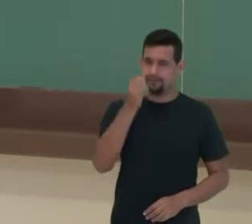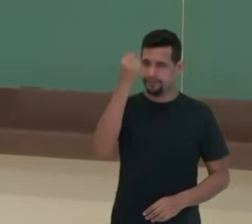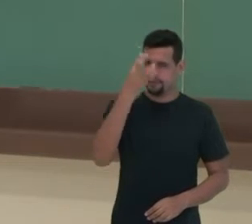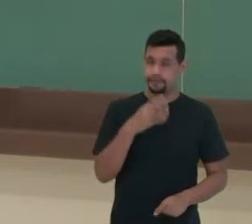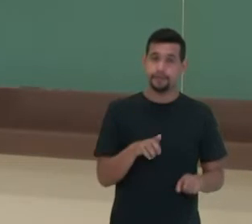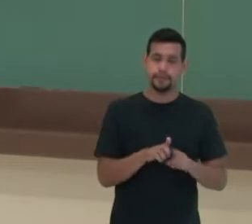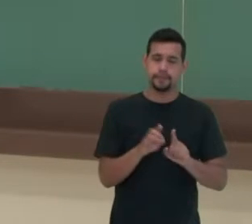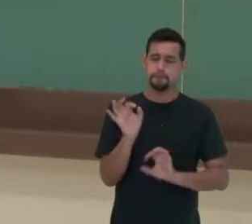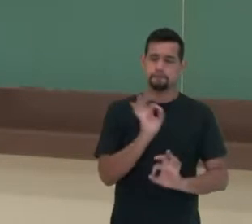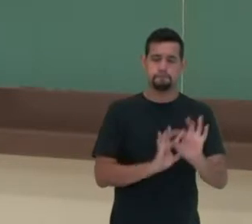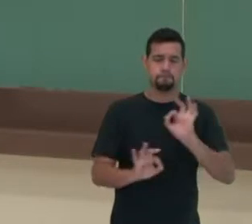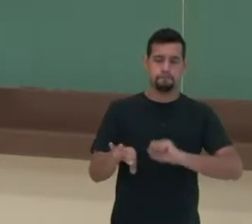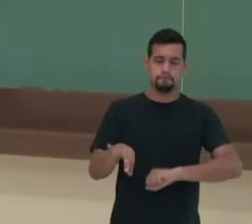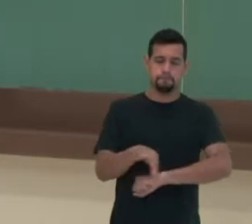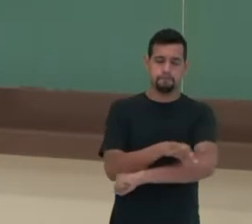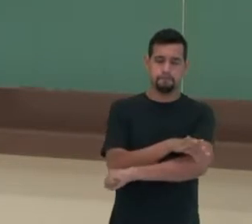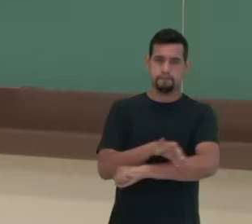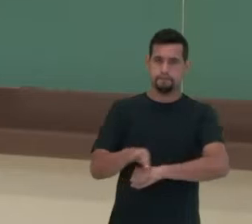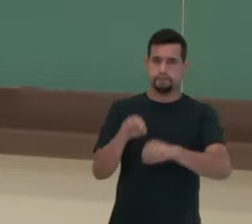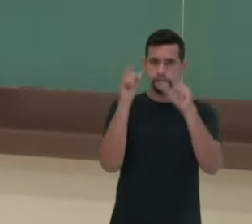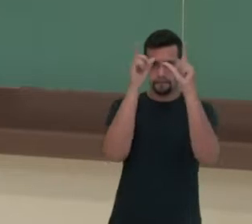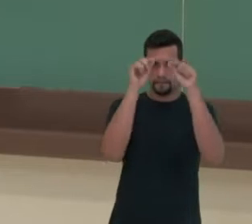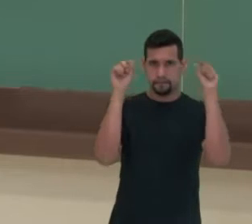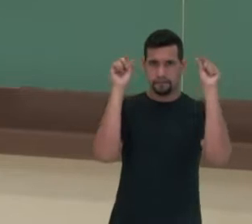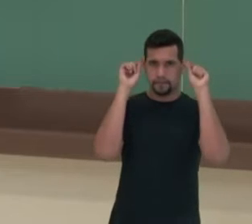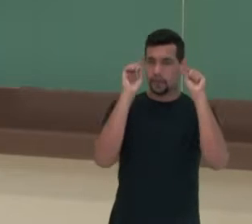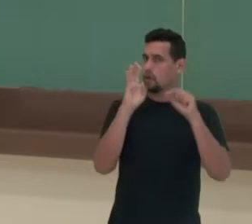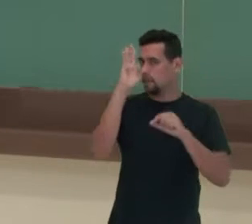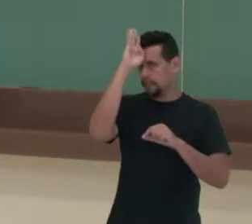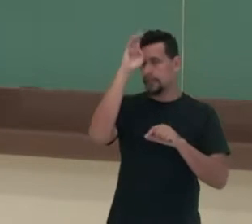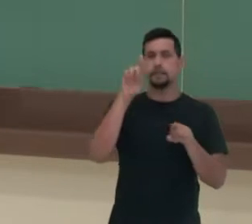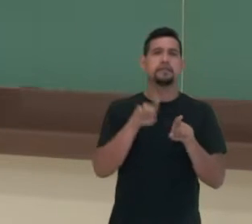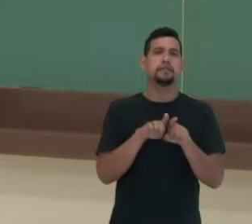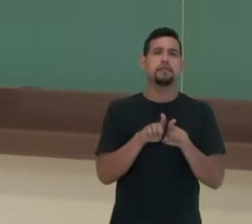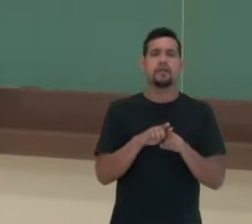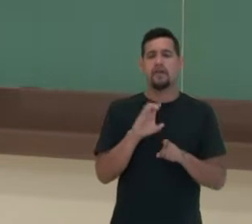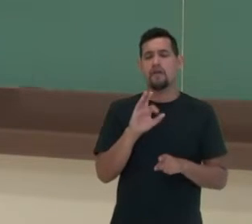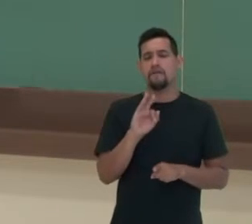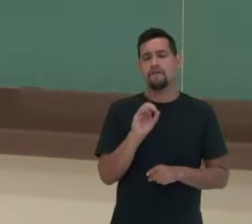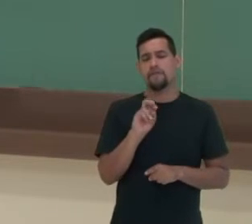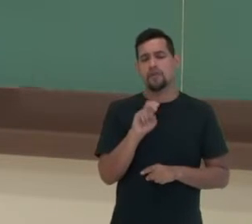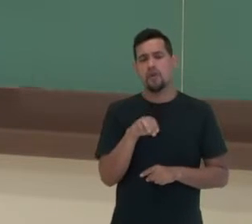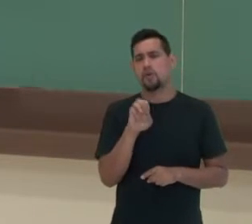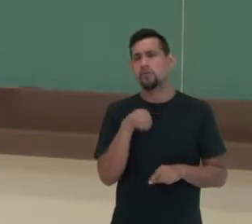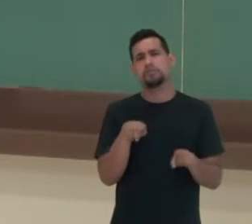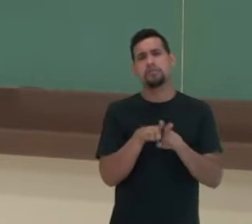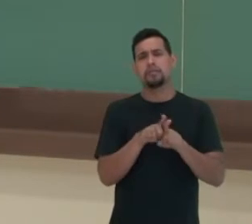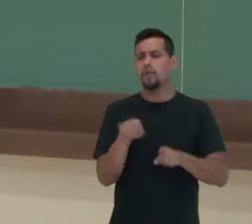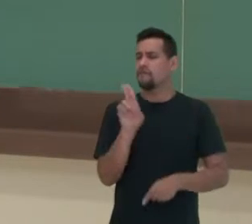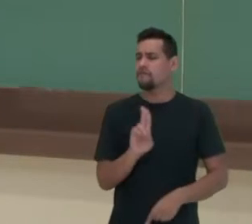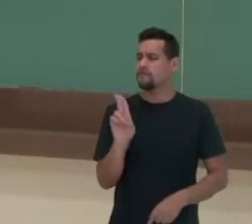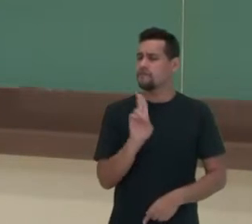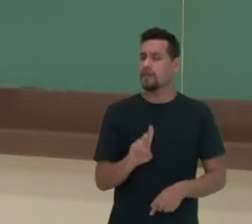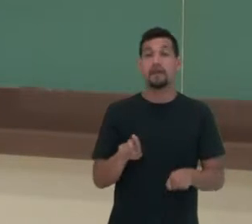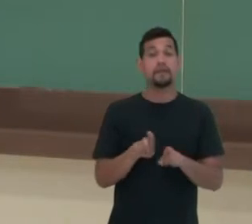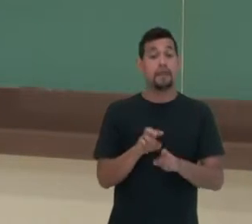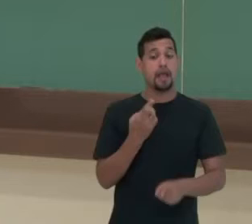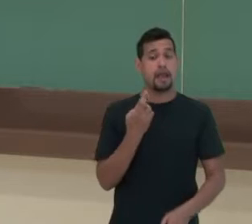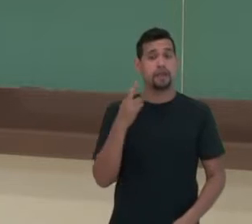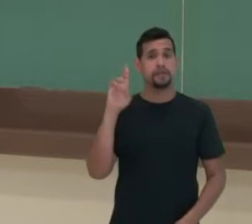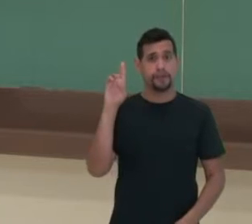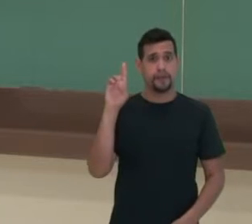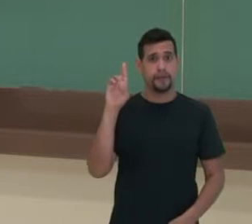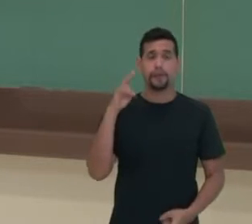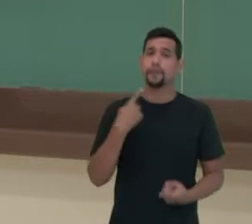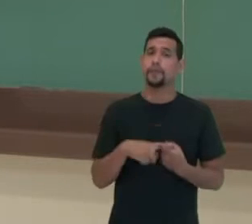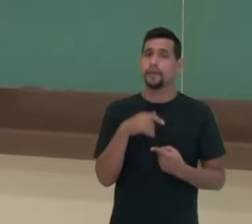na arquitetura greco-romana em edifícios públicos, fórum, universidades, na religião,